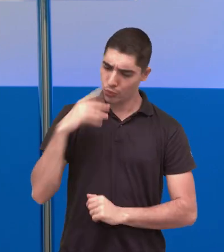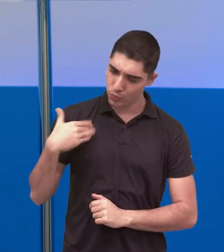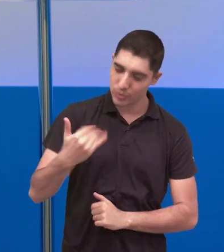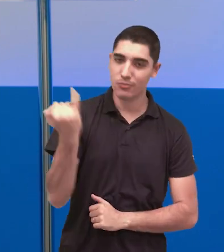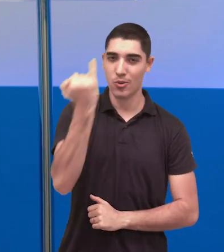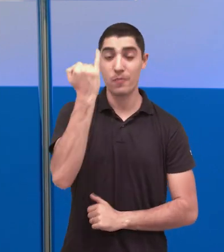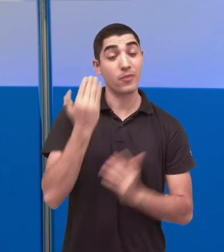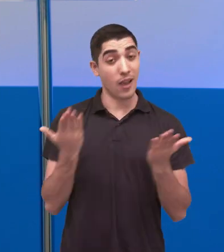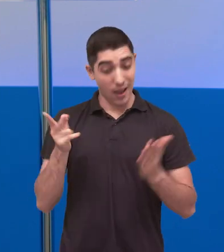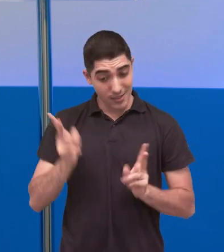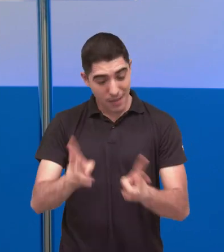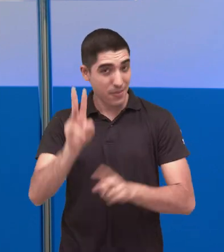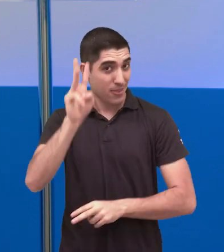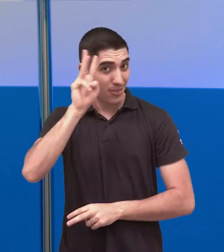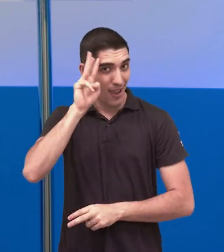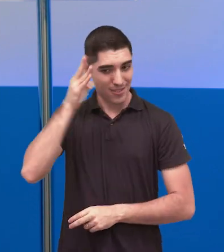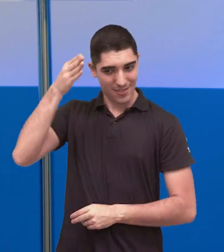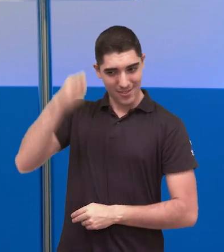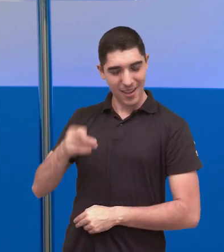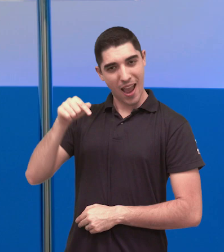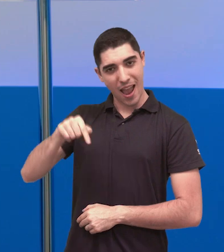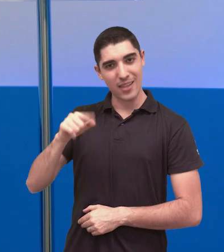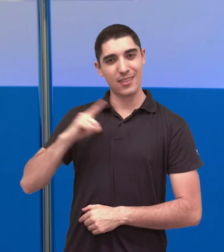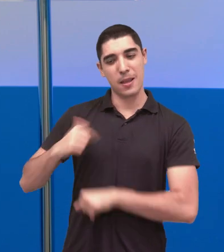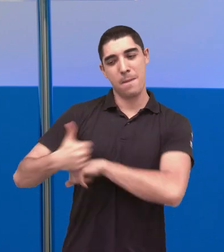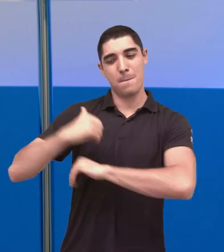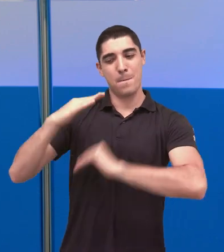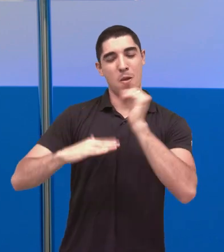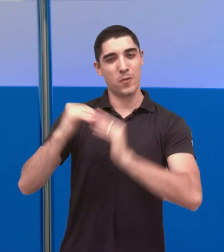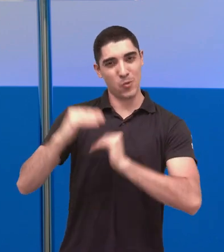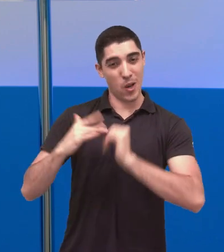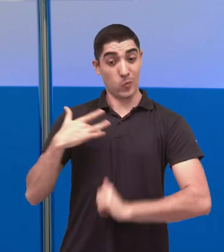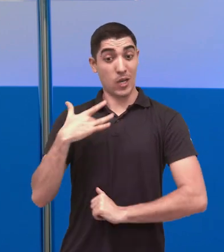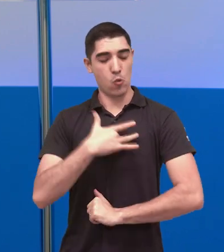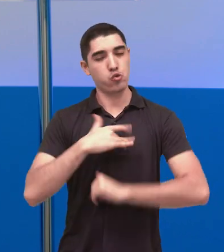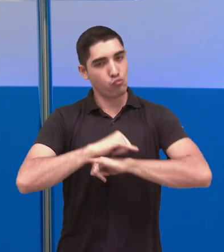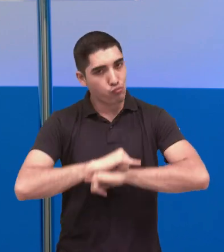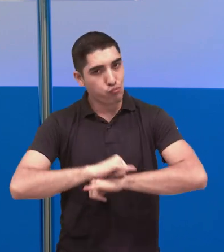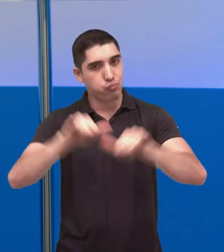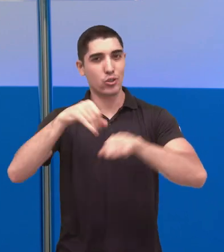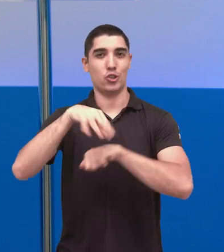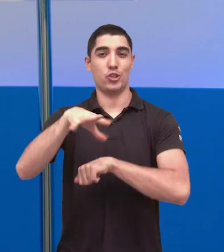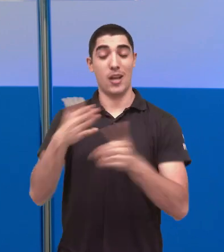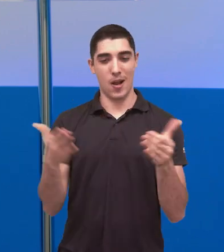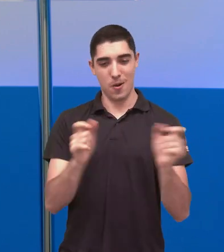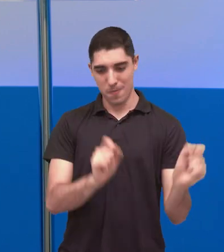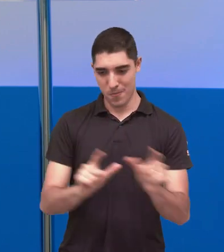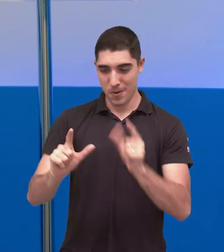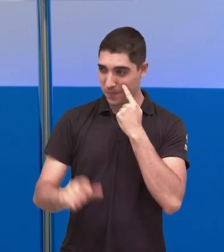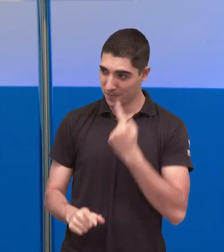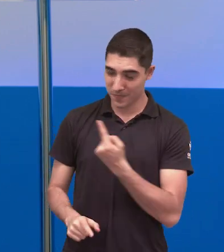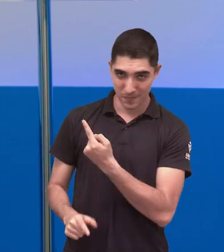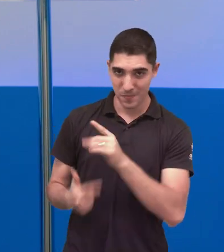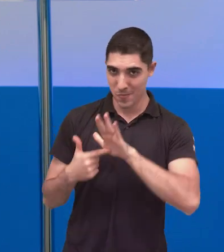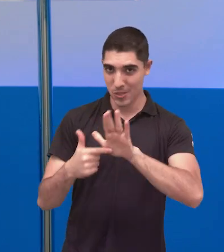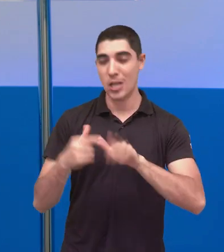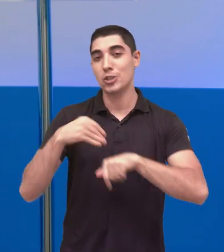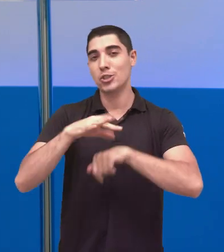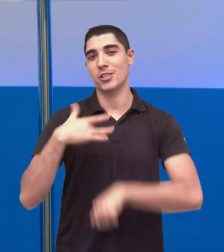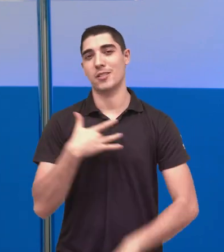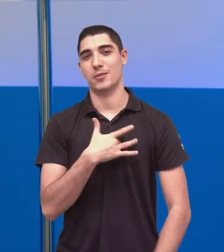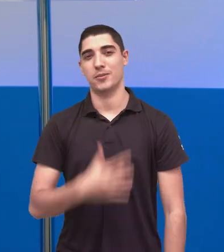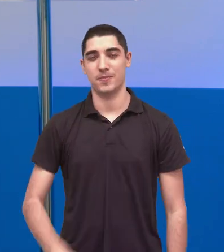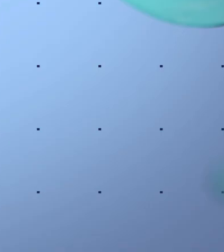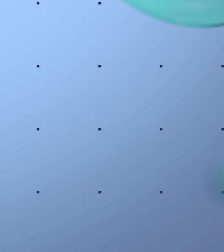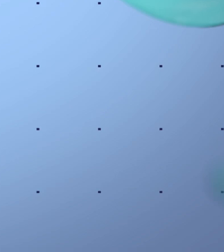quem busca bem-estar. E toda terça-feira, especialistas trazem dicas que nos ajudam nessa tarefa. É hora do quadro Pílulas